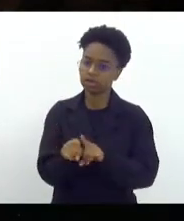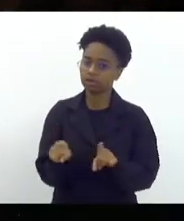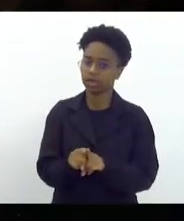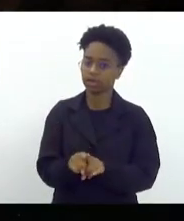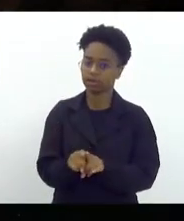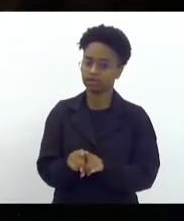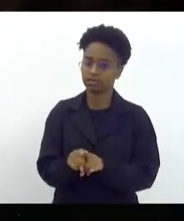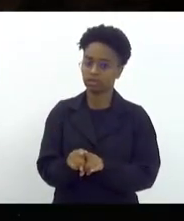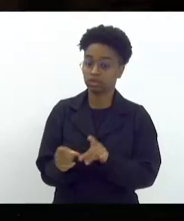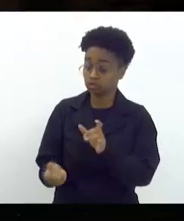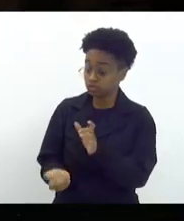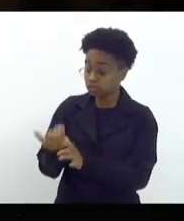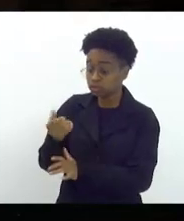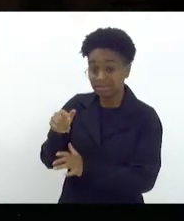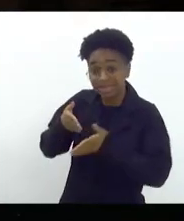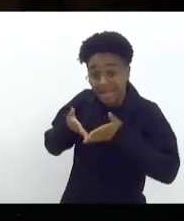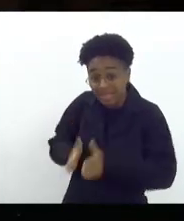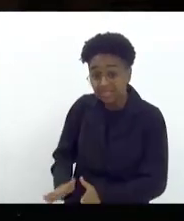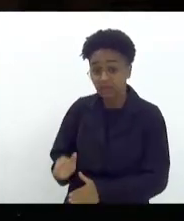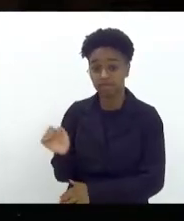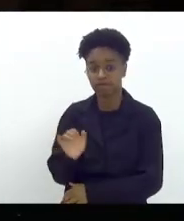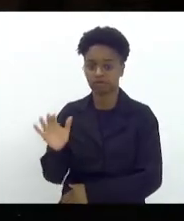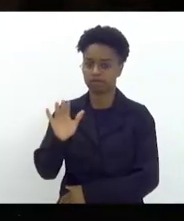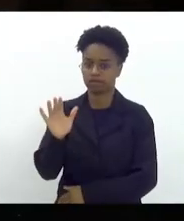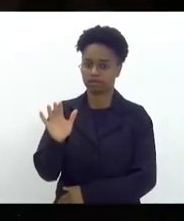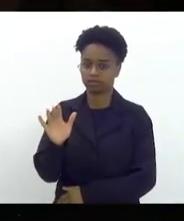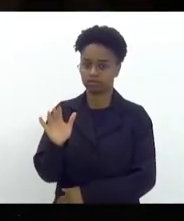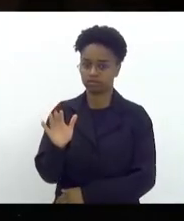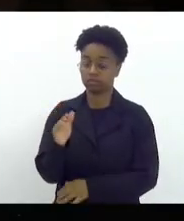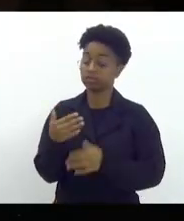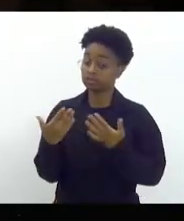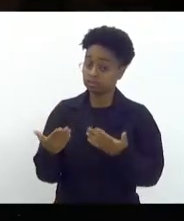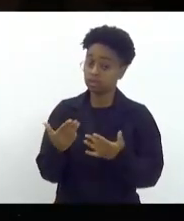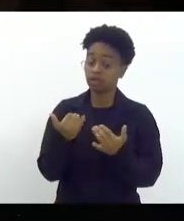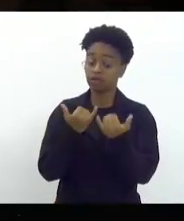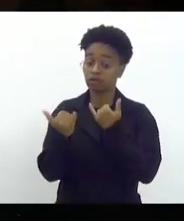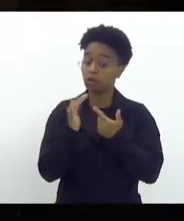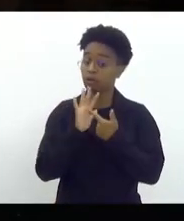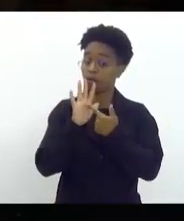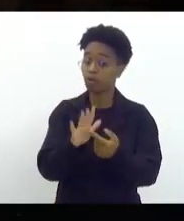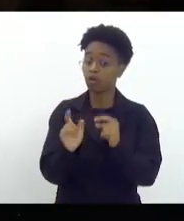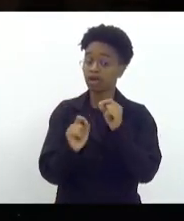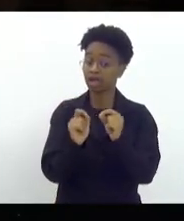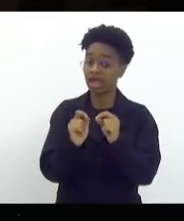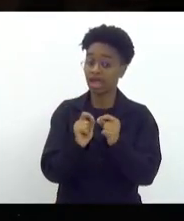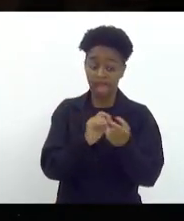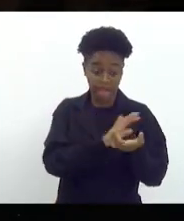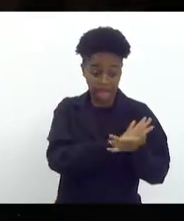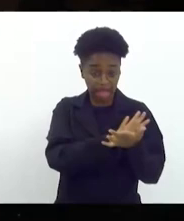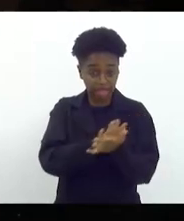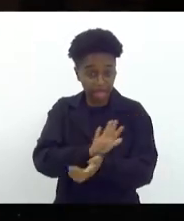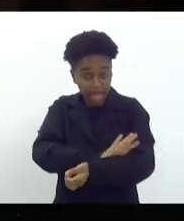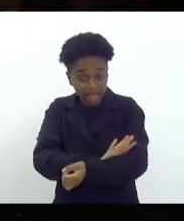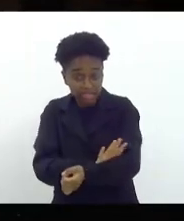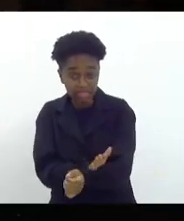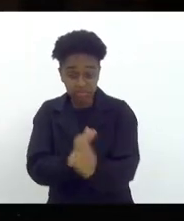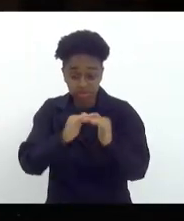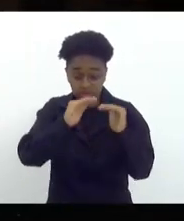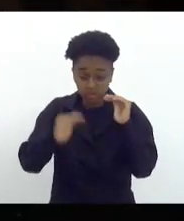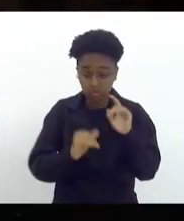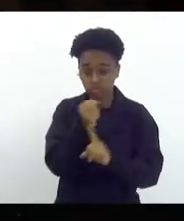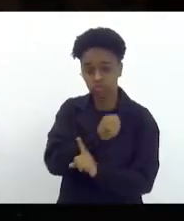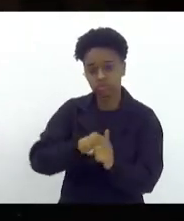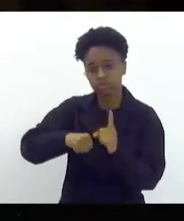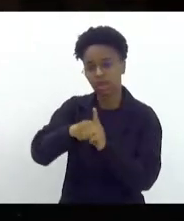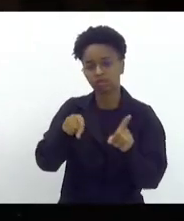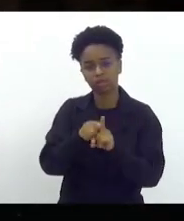de origem periférica e favelada esses dados mostram como racismo a desigualdade social e